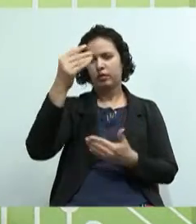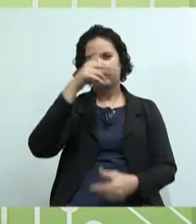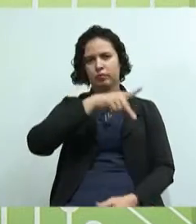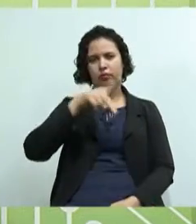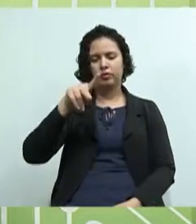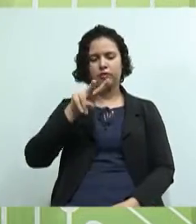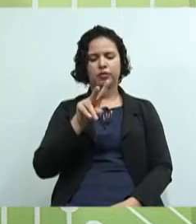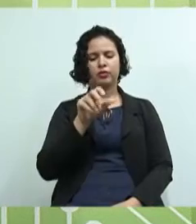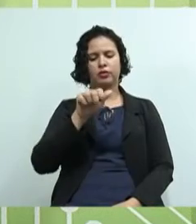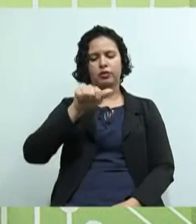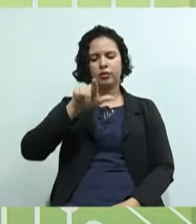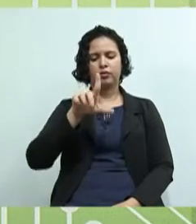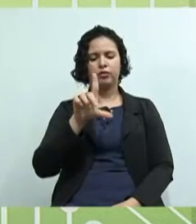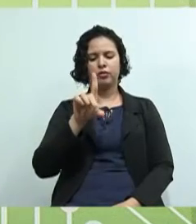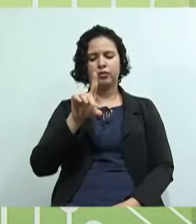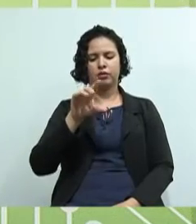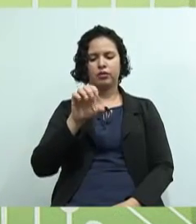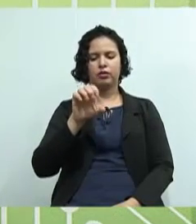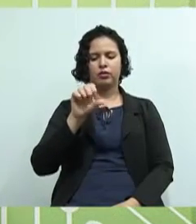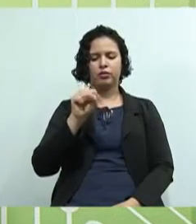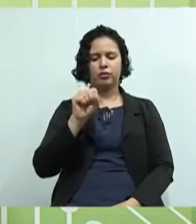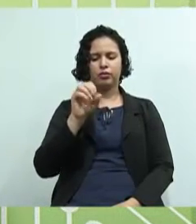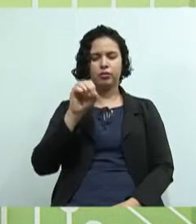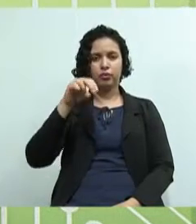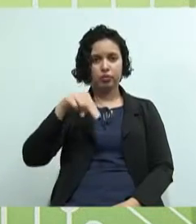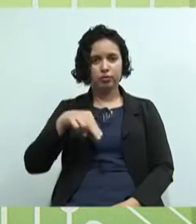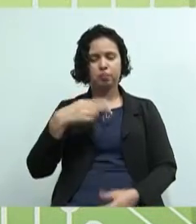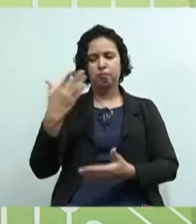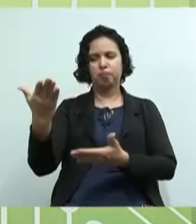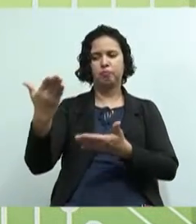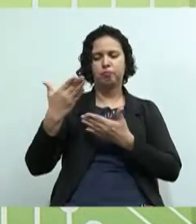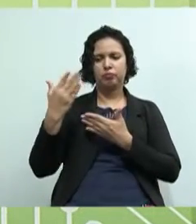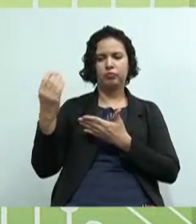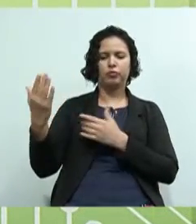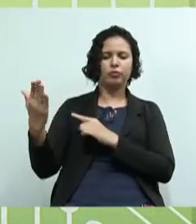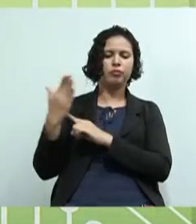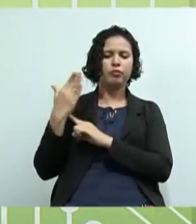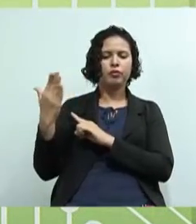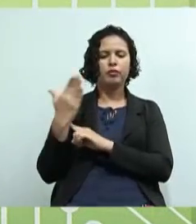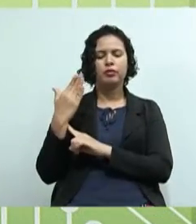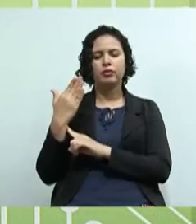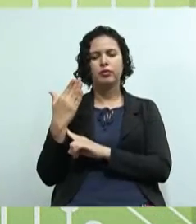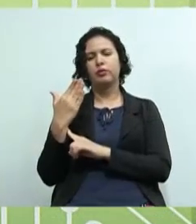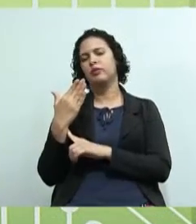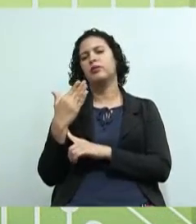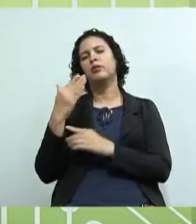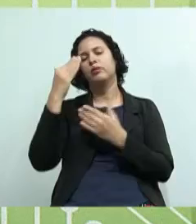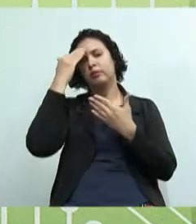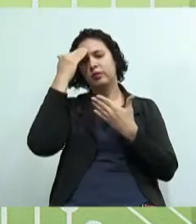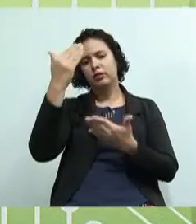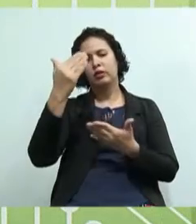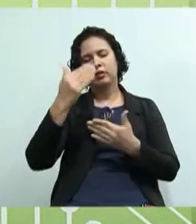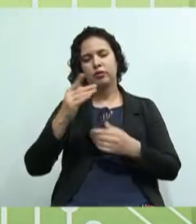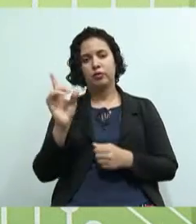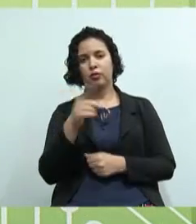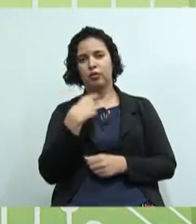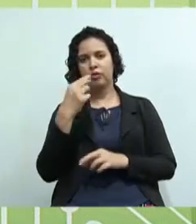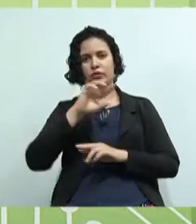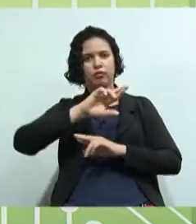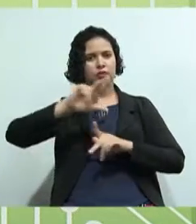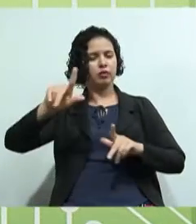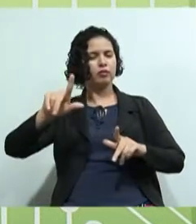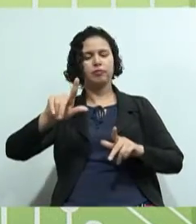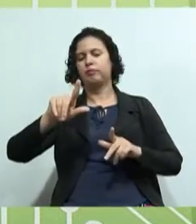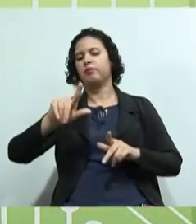aqui, que veio hoje aí, né, cumpriu muito bem aí o papel como professor nosso aqui da nossa disciplina. Gente, nós não somos diferentes aqui um